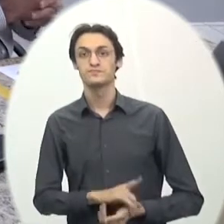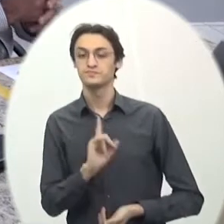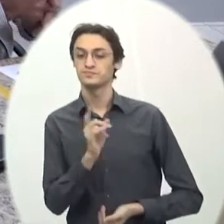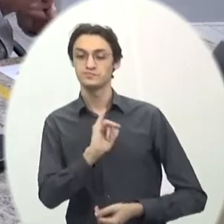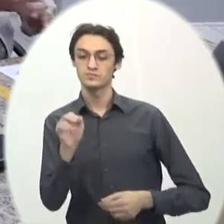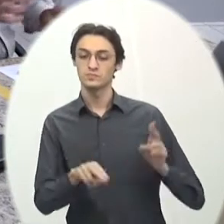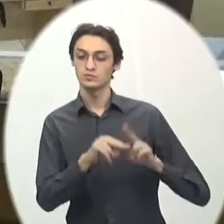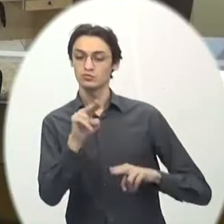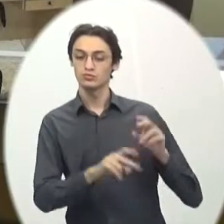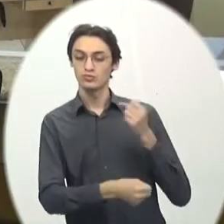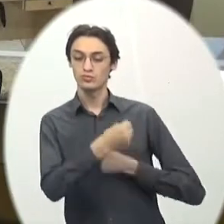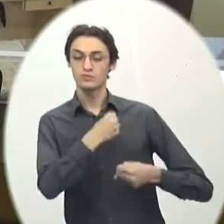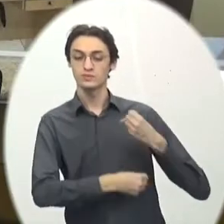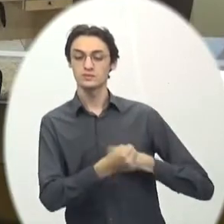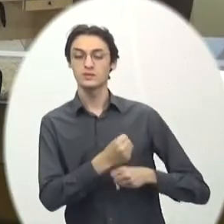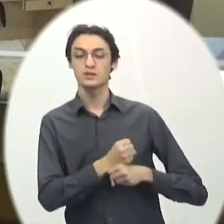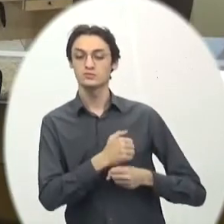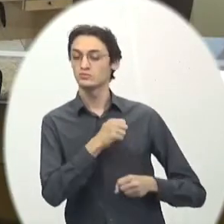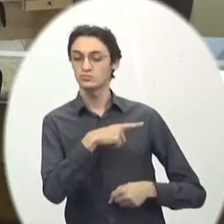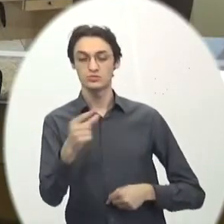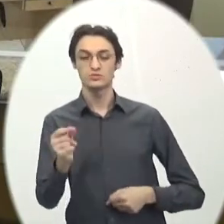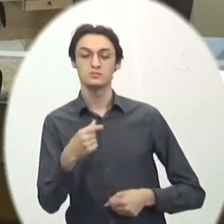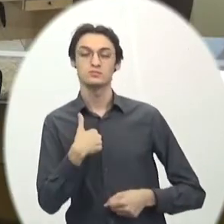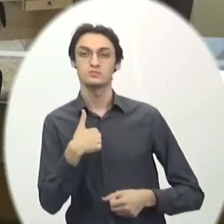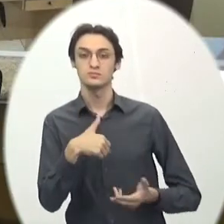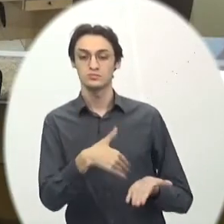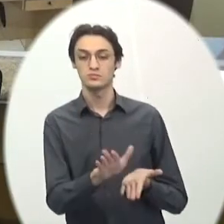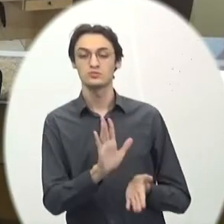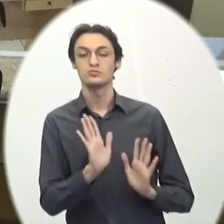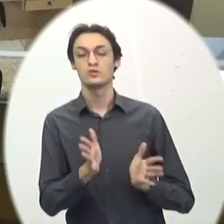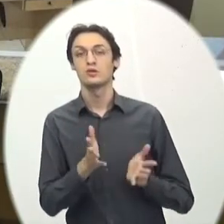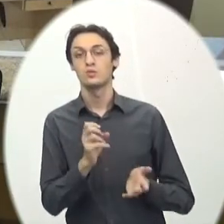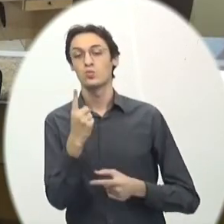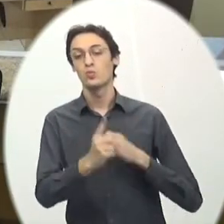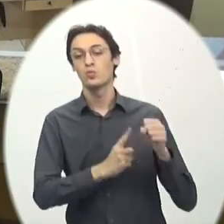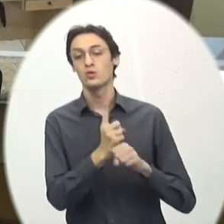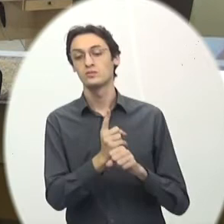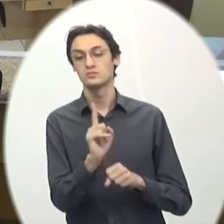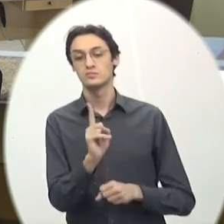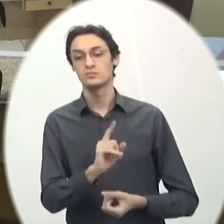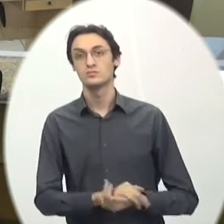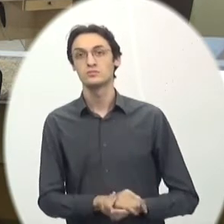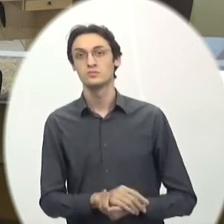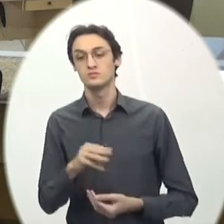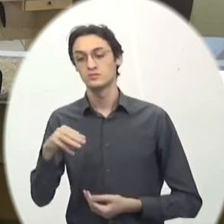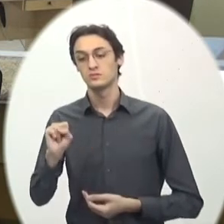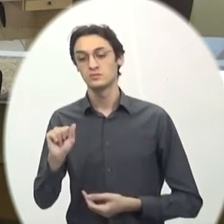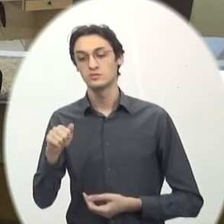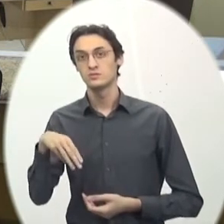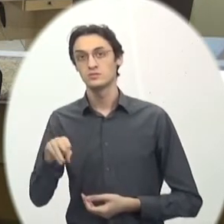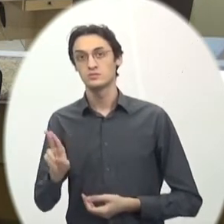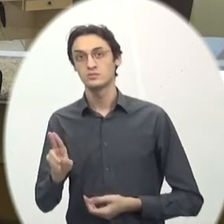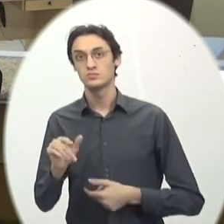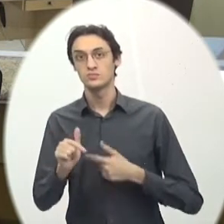junho do ano passado não estou mais no SAMU. Não é mais? Não, há um ano já. O senhor não é mais funcionário do SAMU, então? Tampouco.